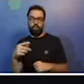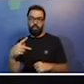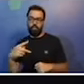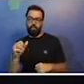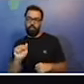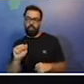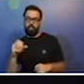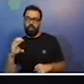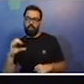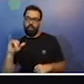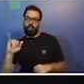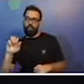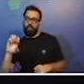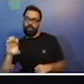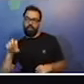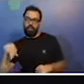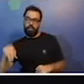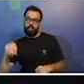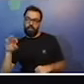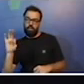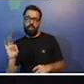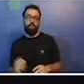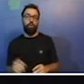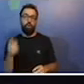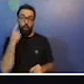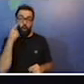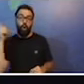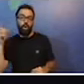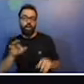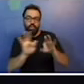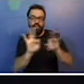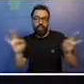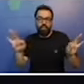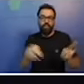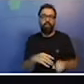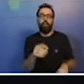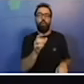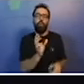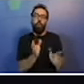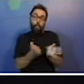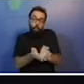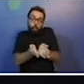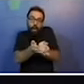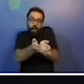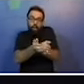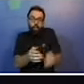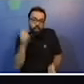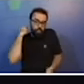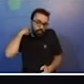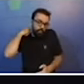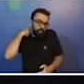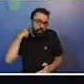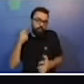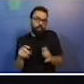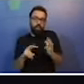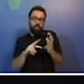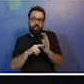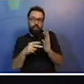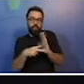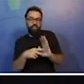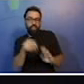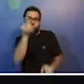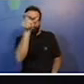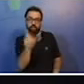um barco, é o meu sujeito paciente no singular. Ele está sofrendo uma